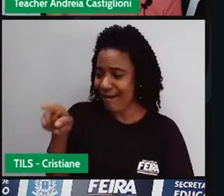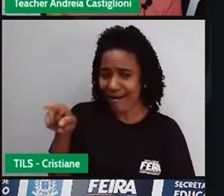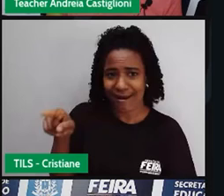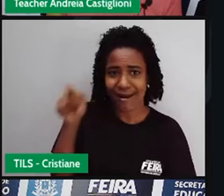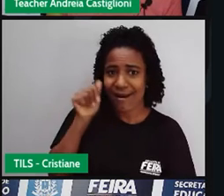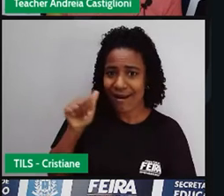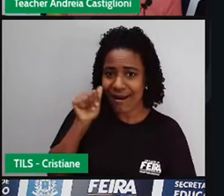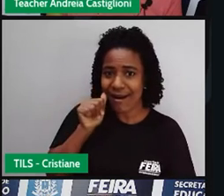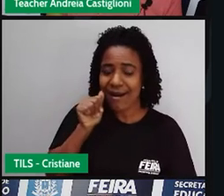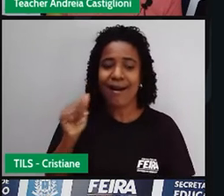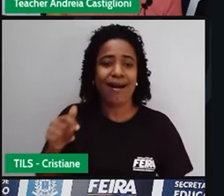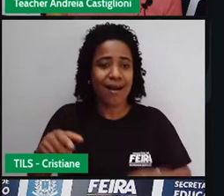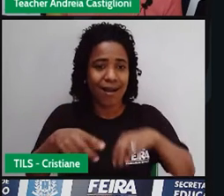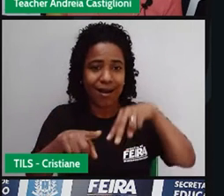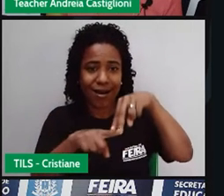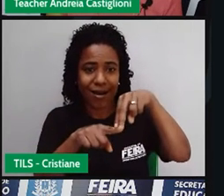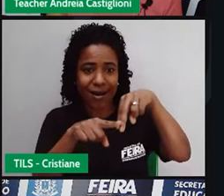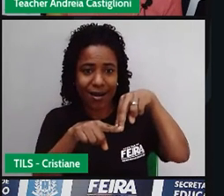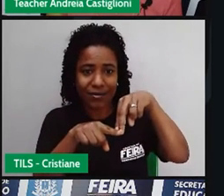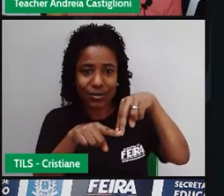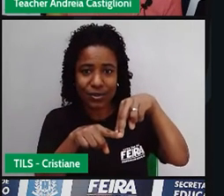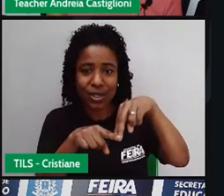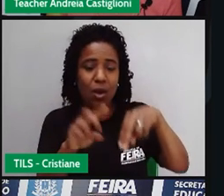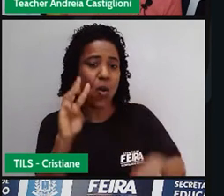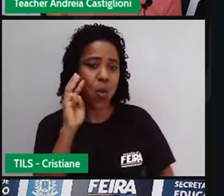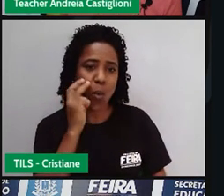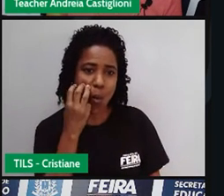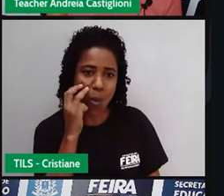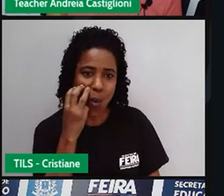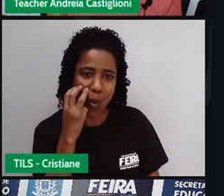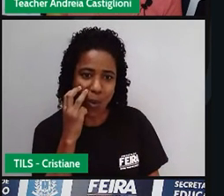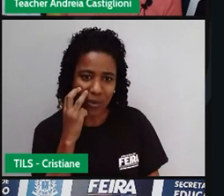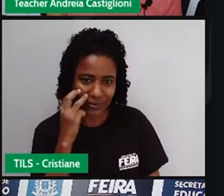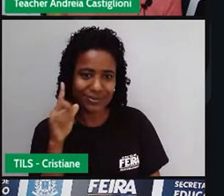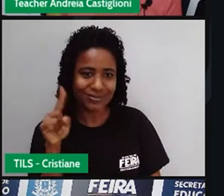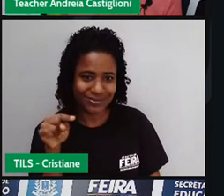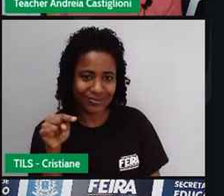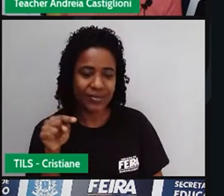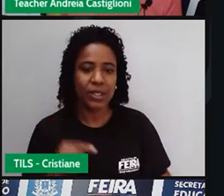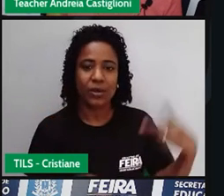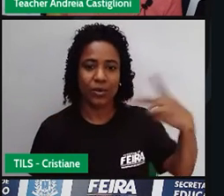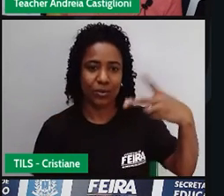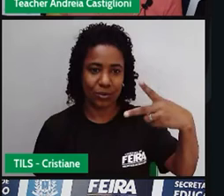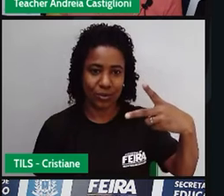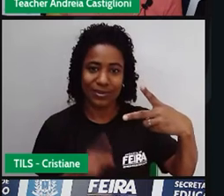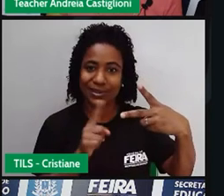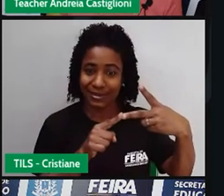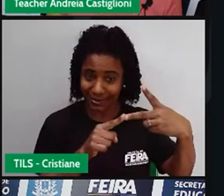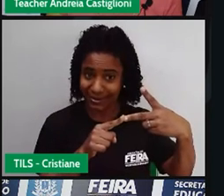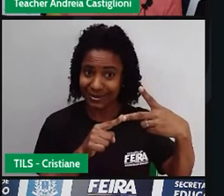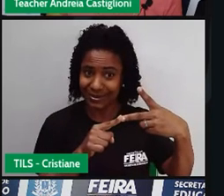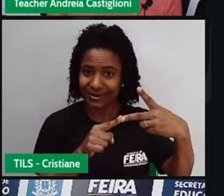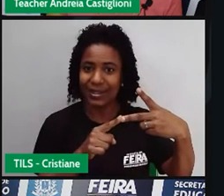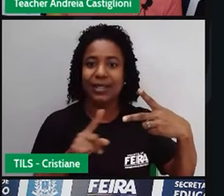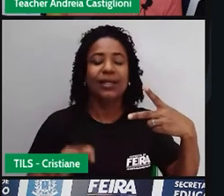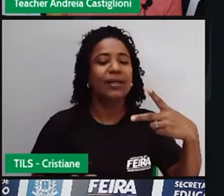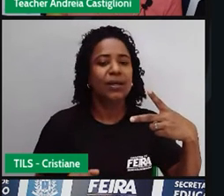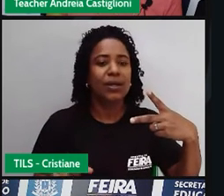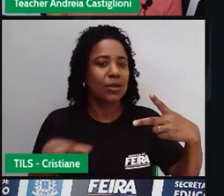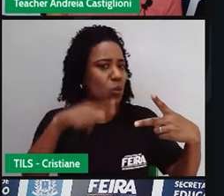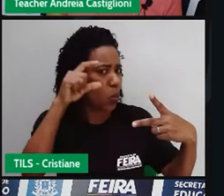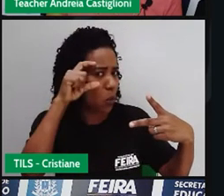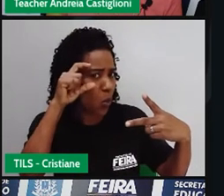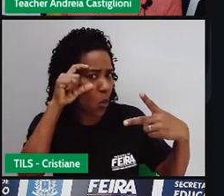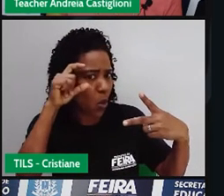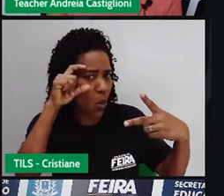Rosa e da partiu partiu os óculos não